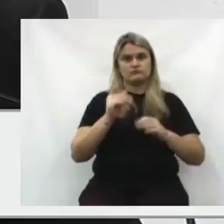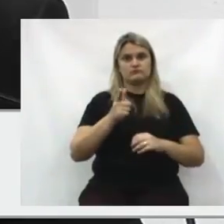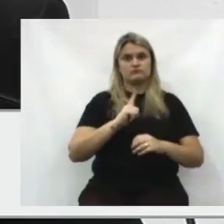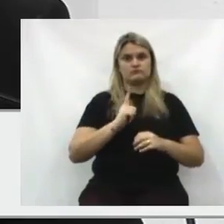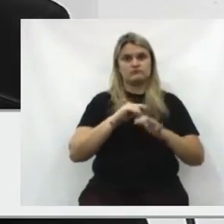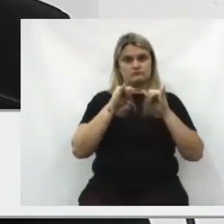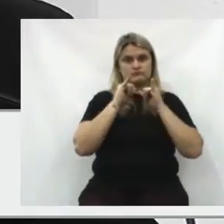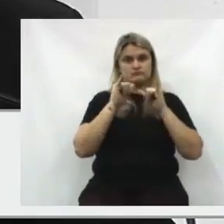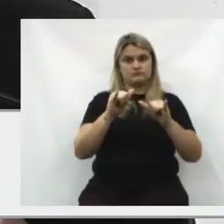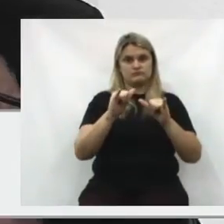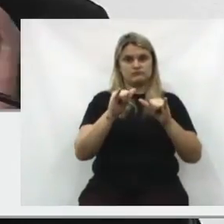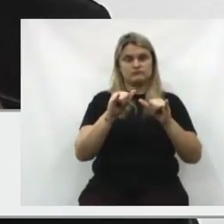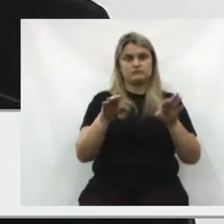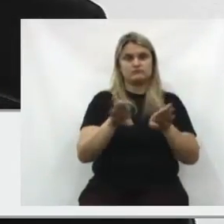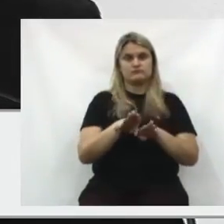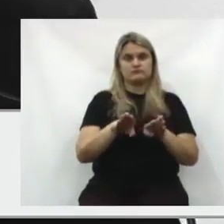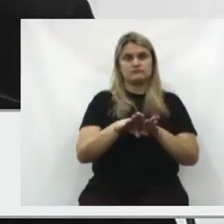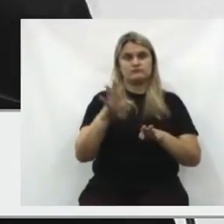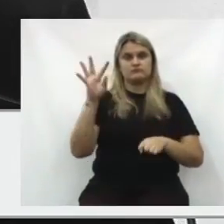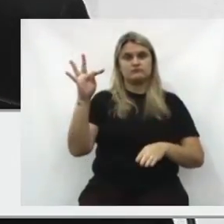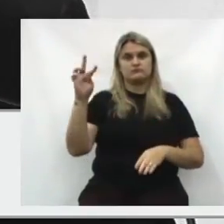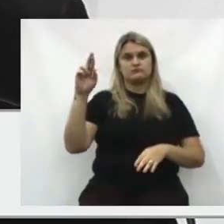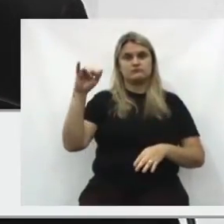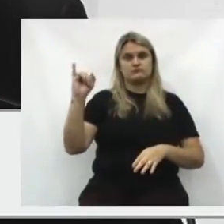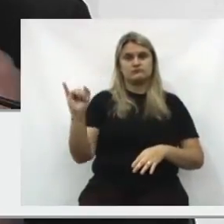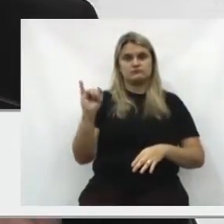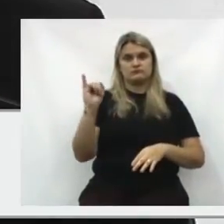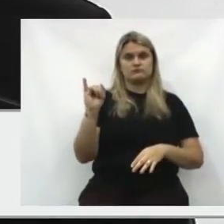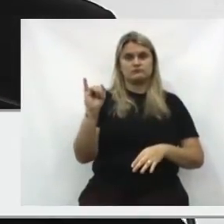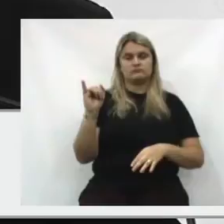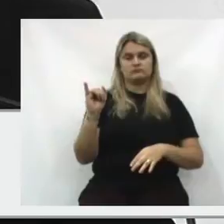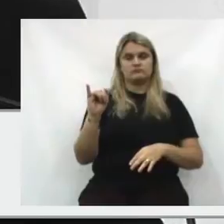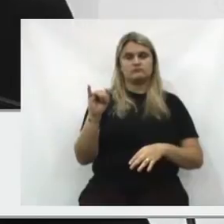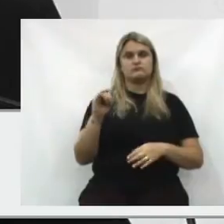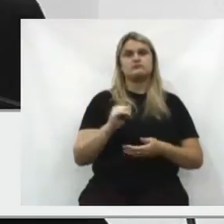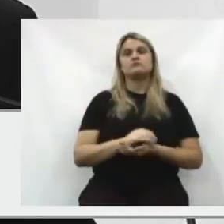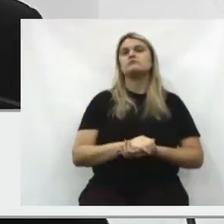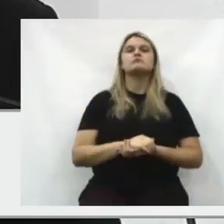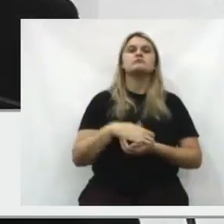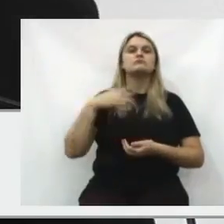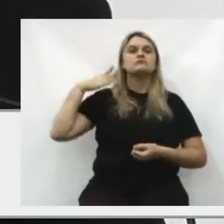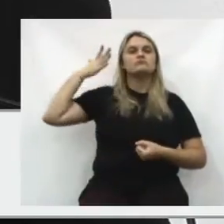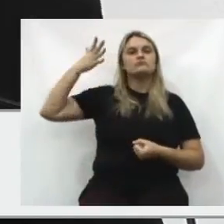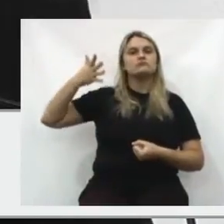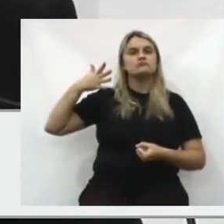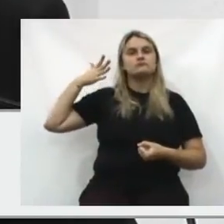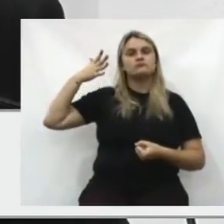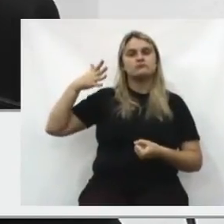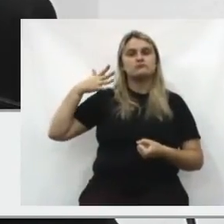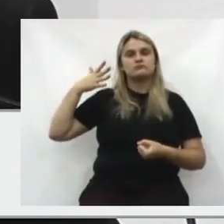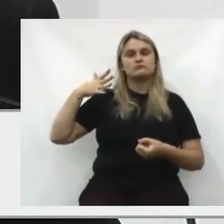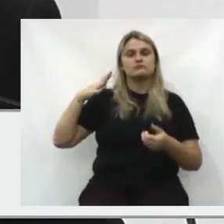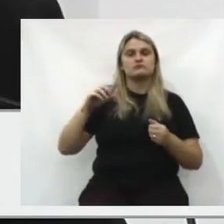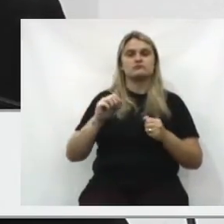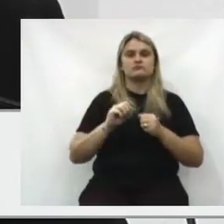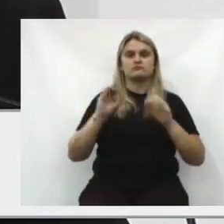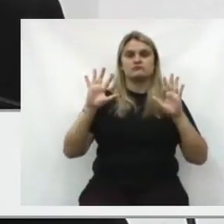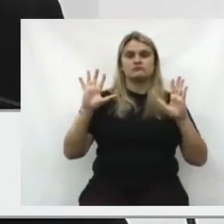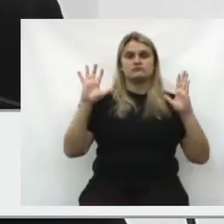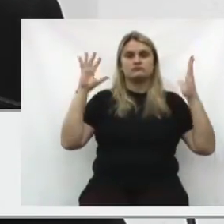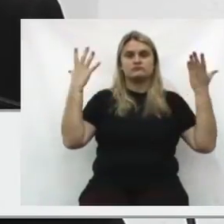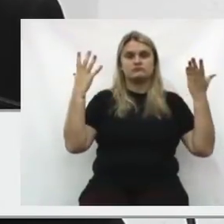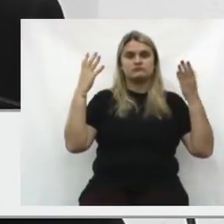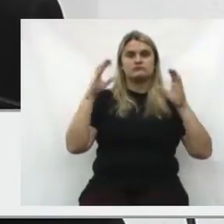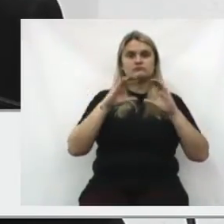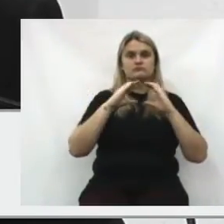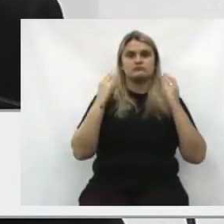adequado. Temos a informação, inclusive, do Tribunal de Contas, nas palestras e